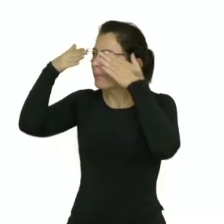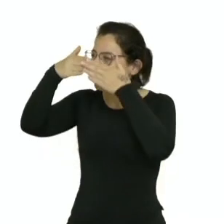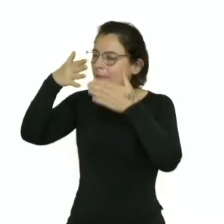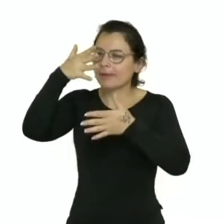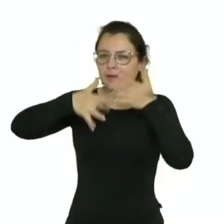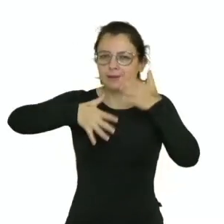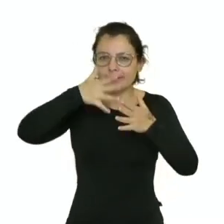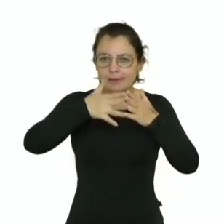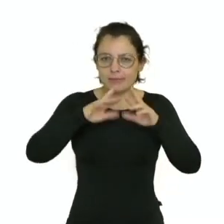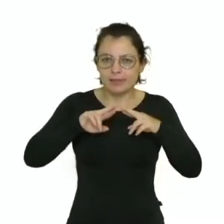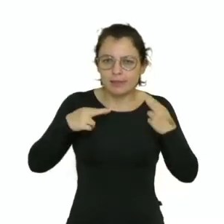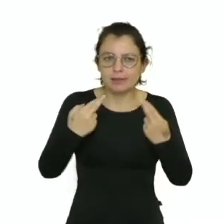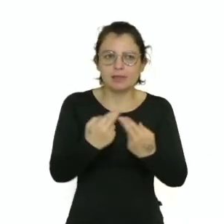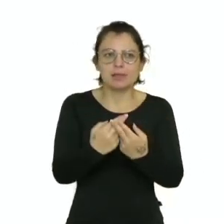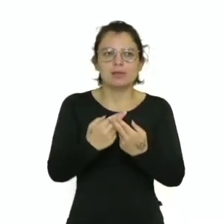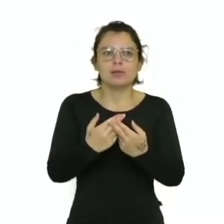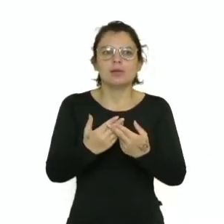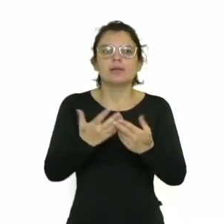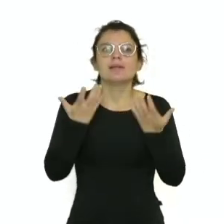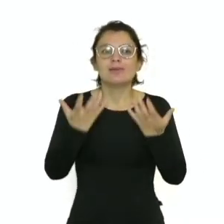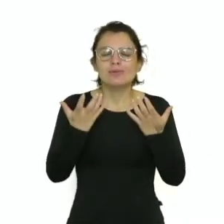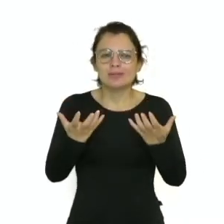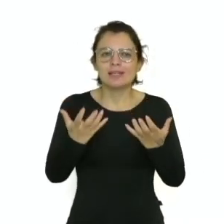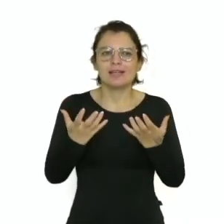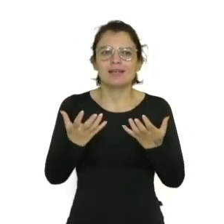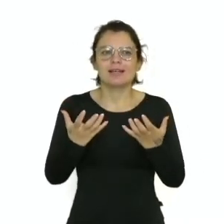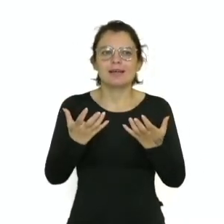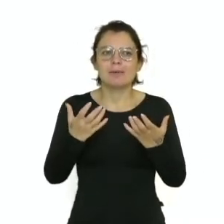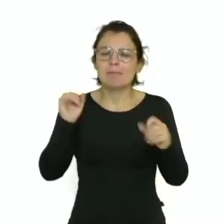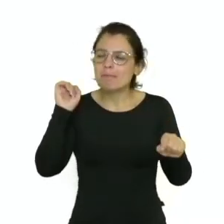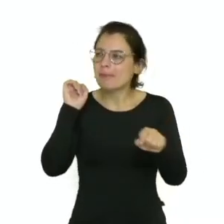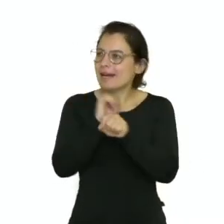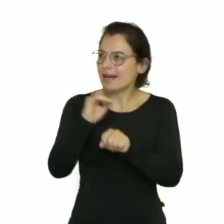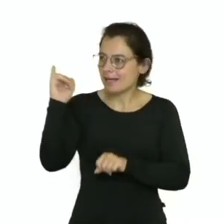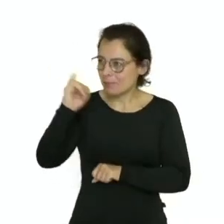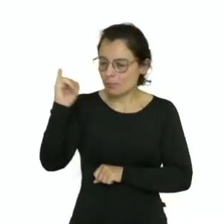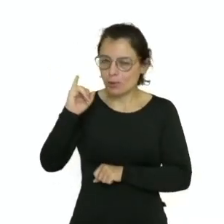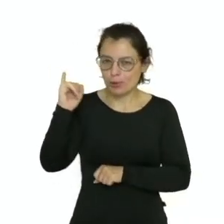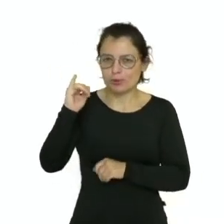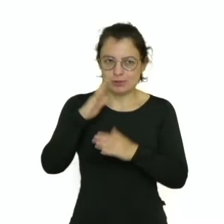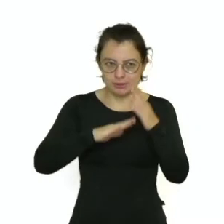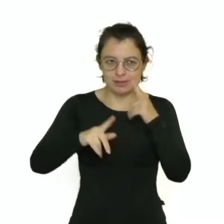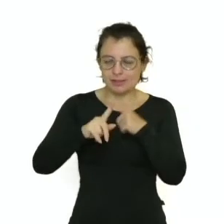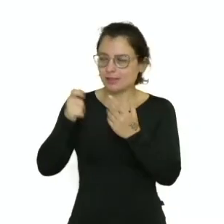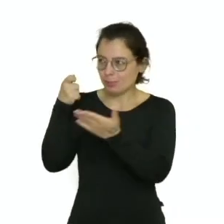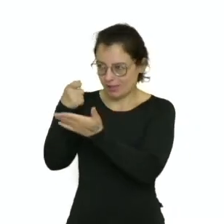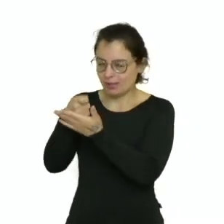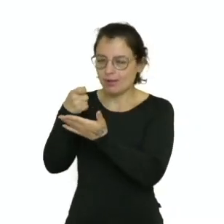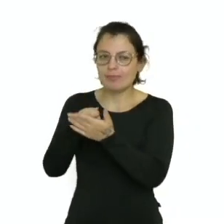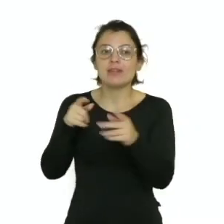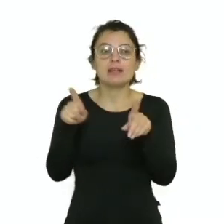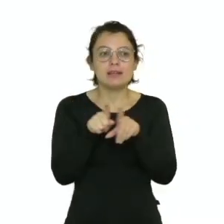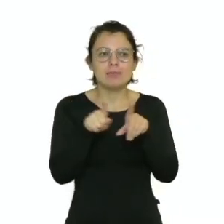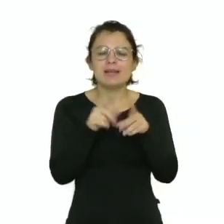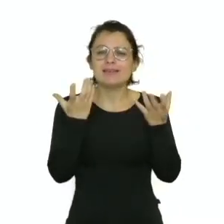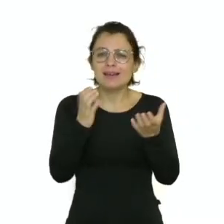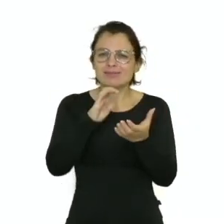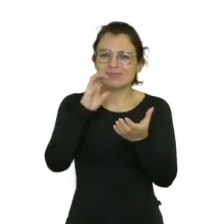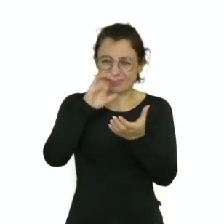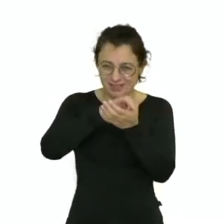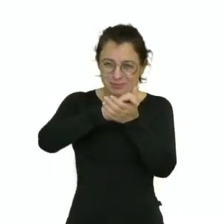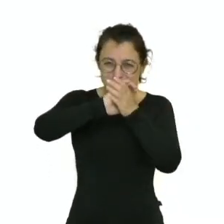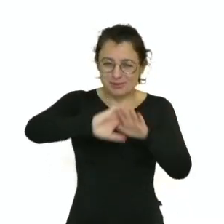impostos pela Igreja e divorciar-se de sua esposa, Catarina de Aragão. E na França e na Suíça, o